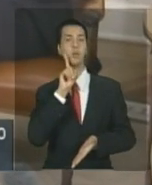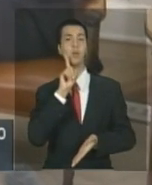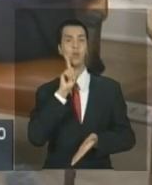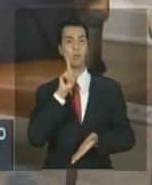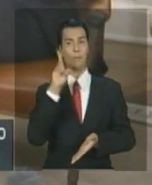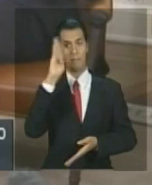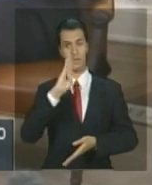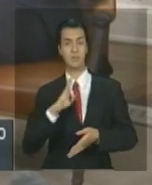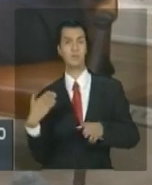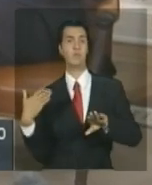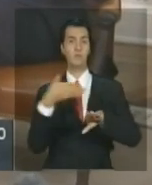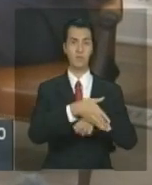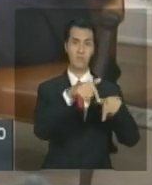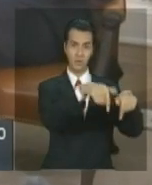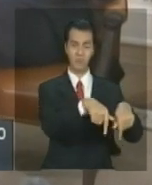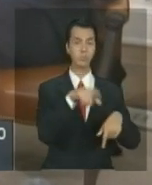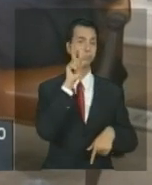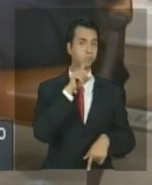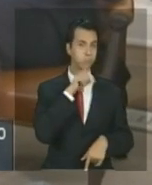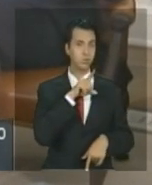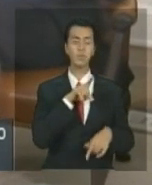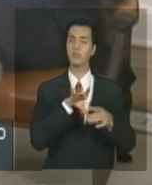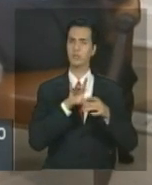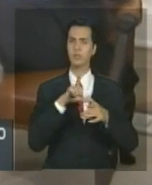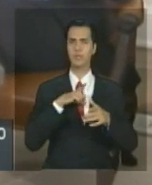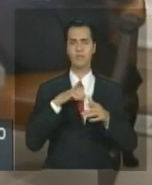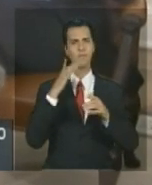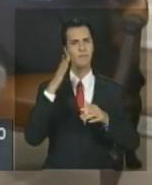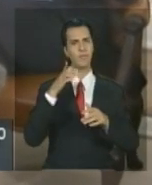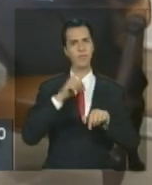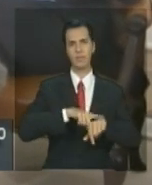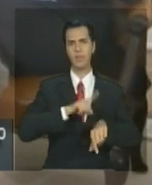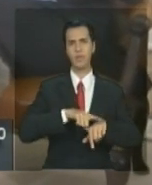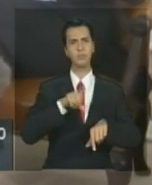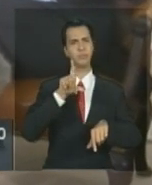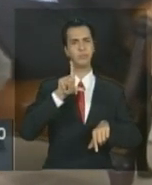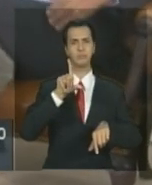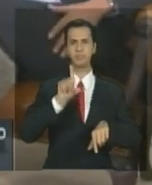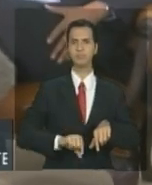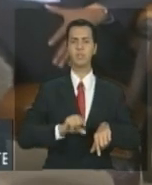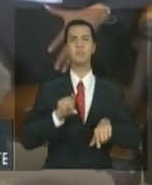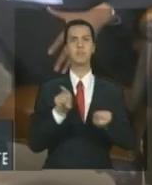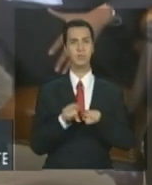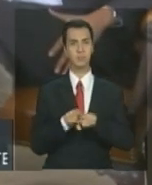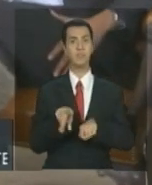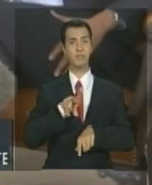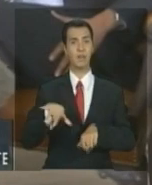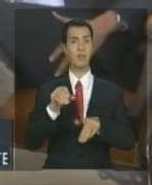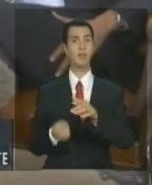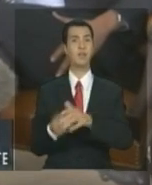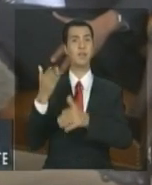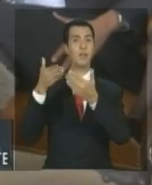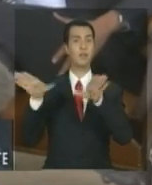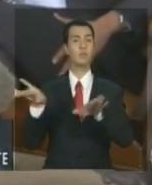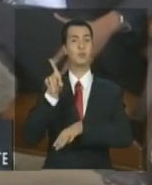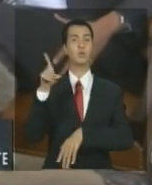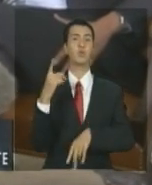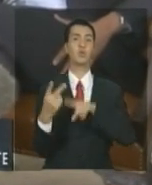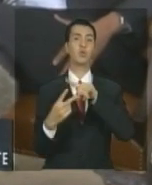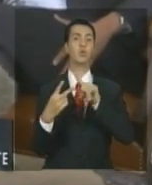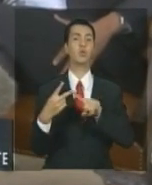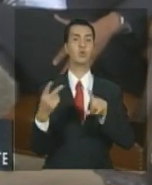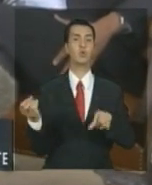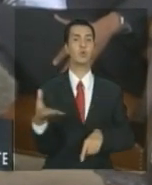no Brasil dois novos consulados e tencionamos progredir ainda mais nessa área. Daqui a pouco vamos nos reunir com